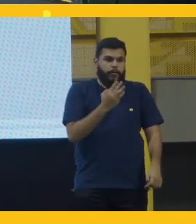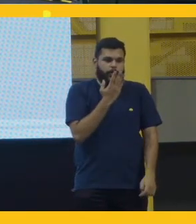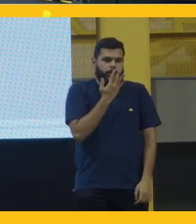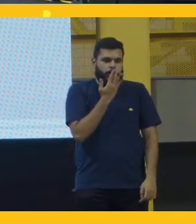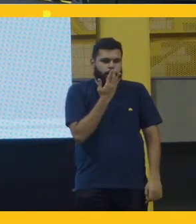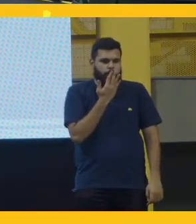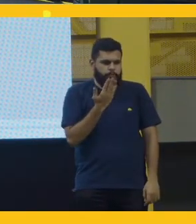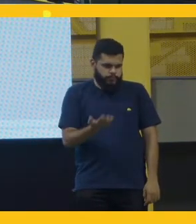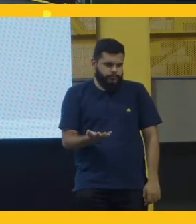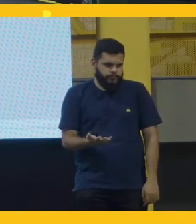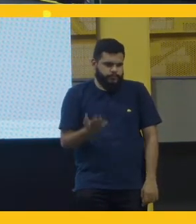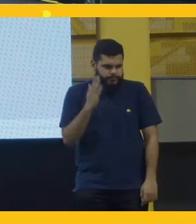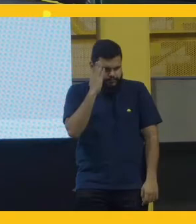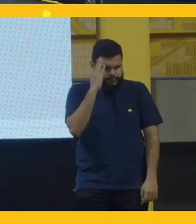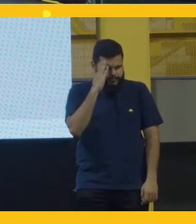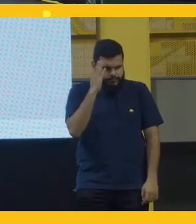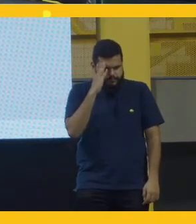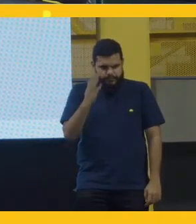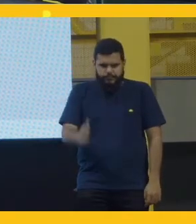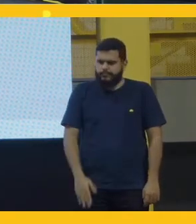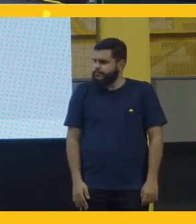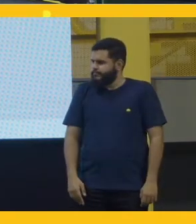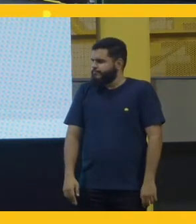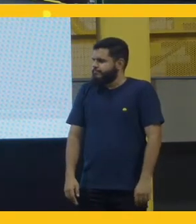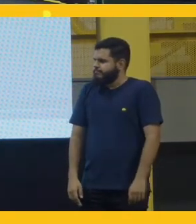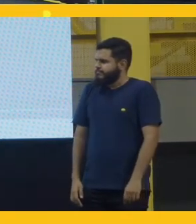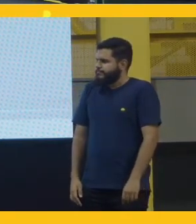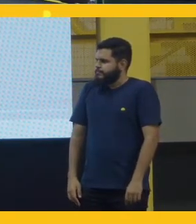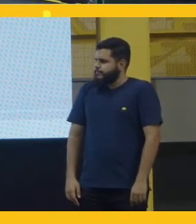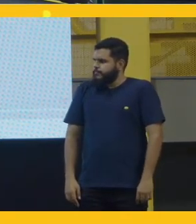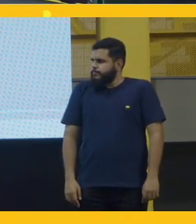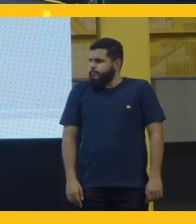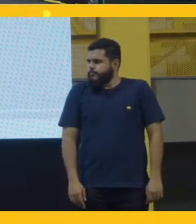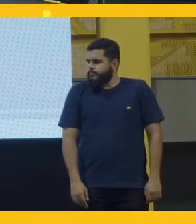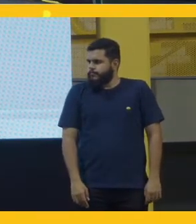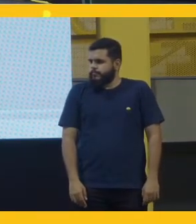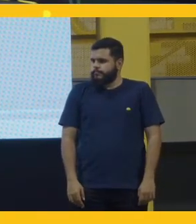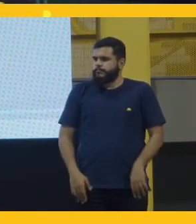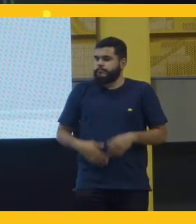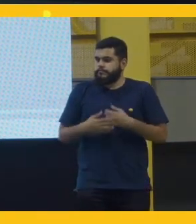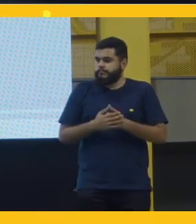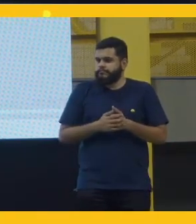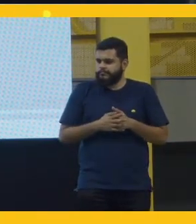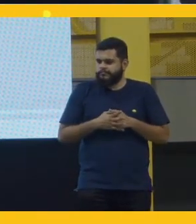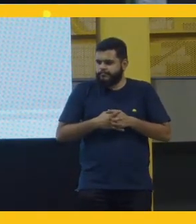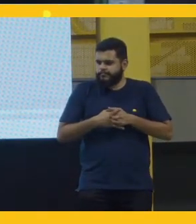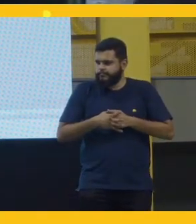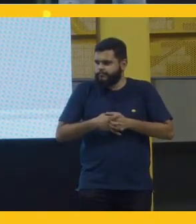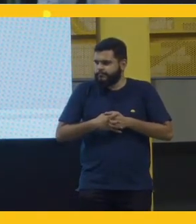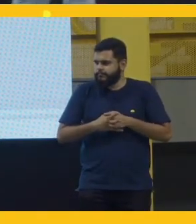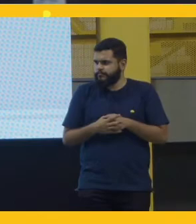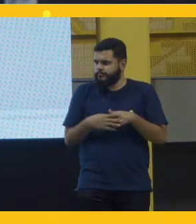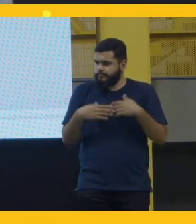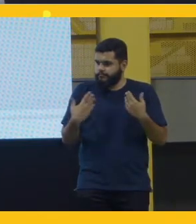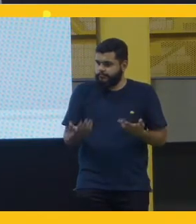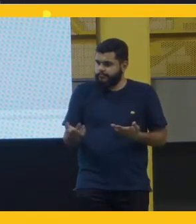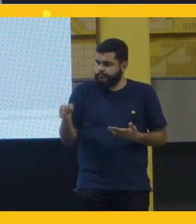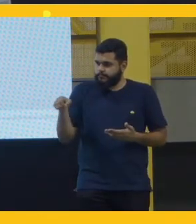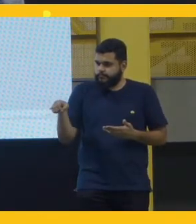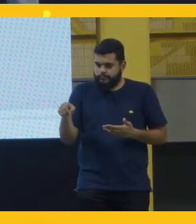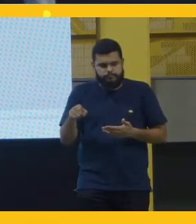ver o feixe, o raio de luz. Ah, então, ao passar pelo meio cheio